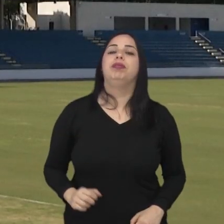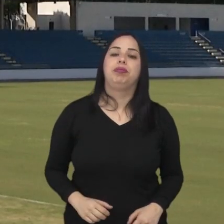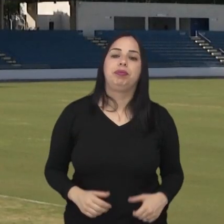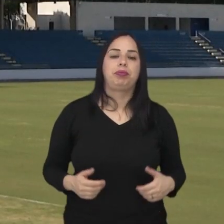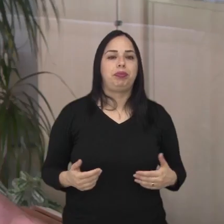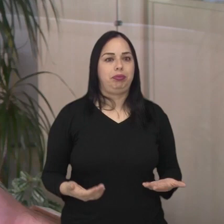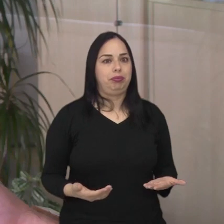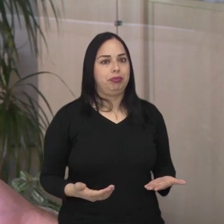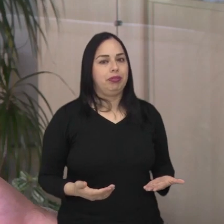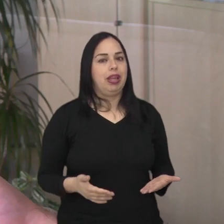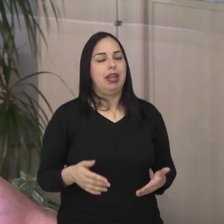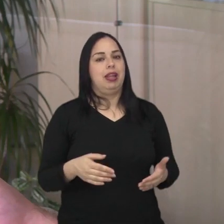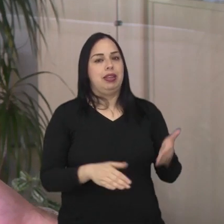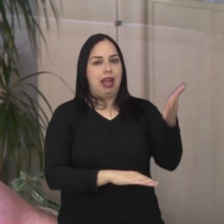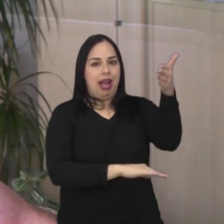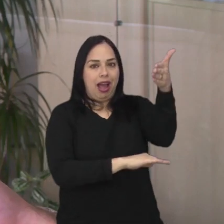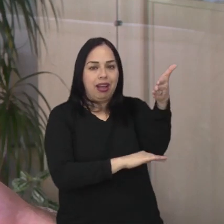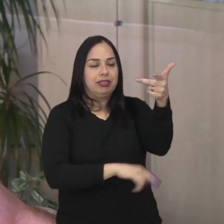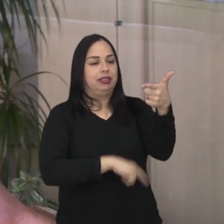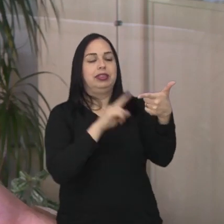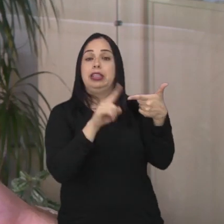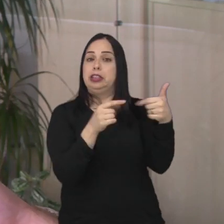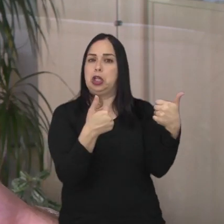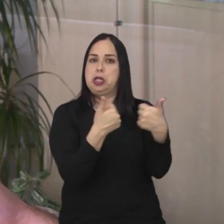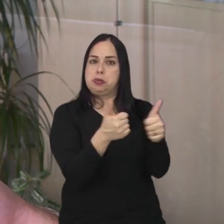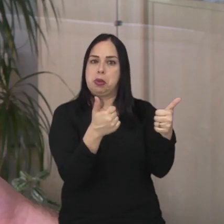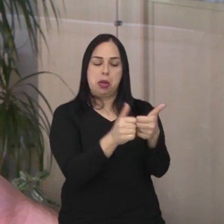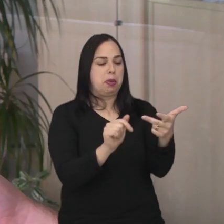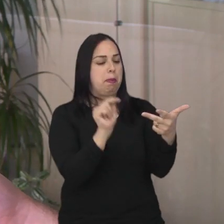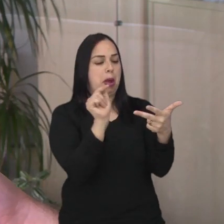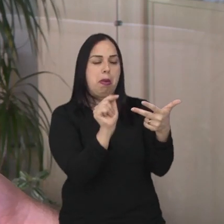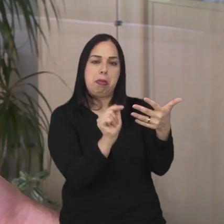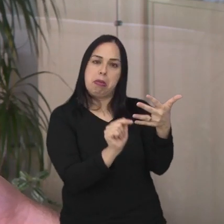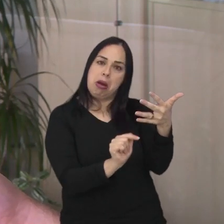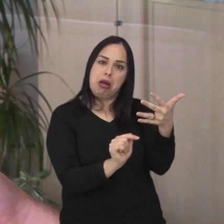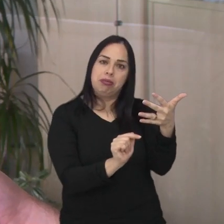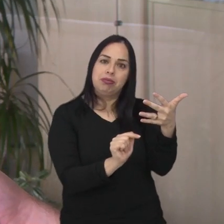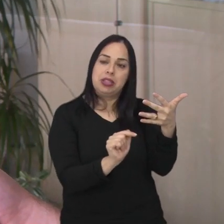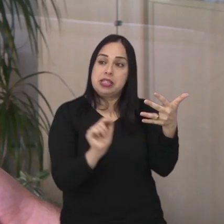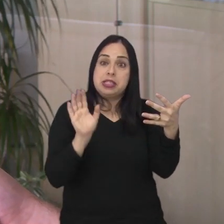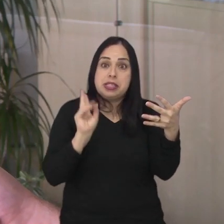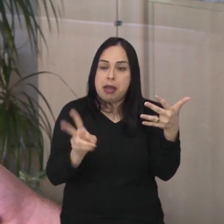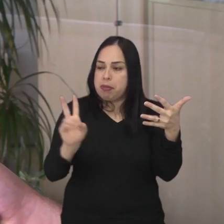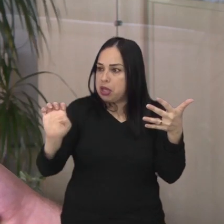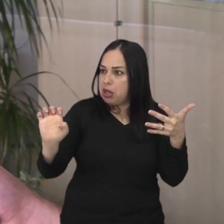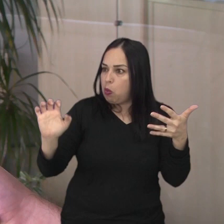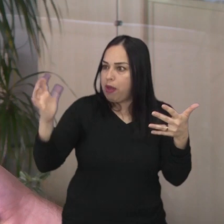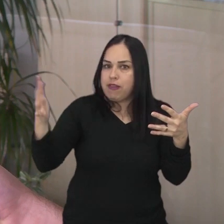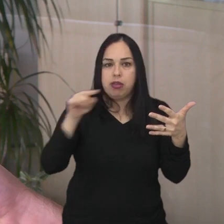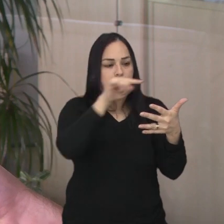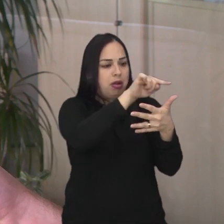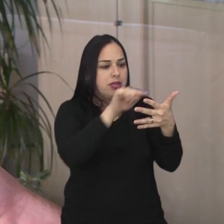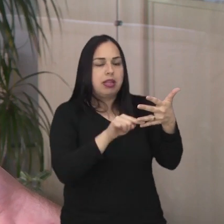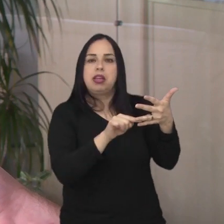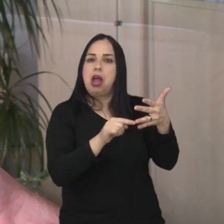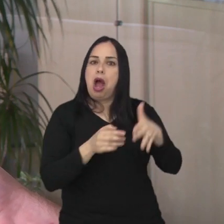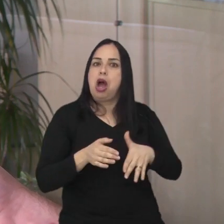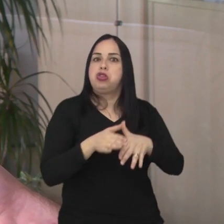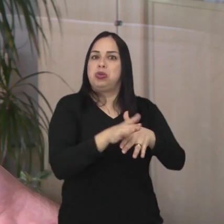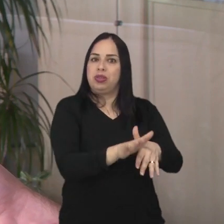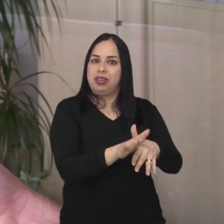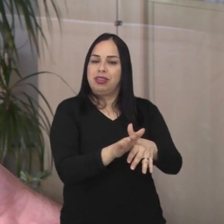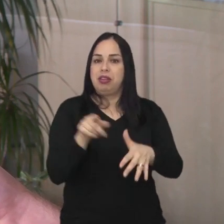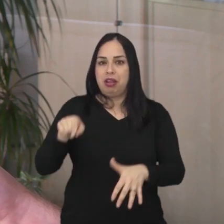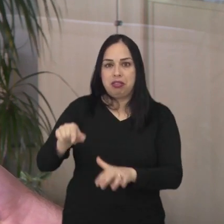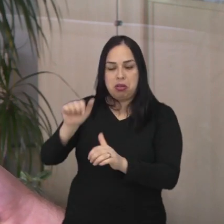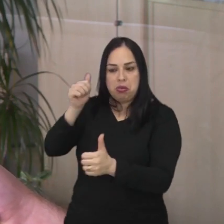do espaço. A área hoteleira, transporte, então tem várias outras coisas que acontecem sempre que tem um evento na cidade. O evento de futebol